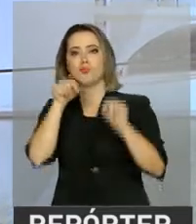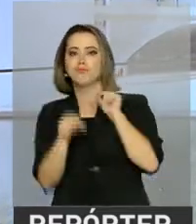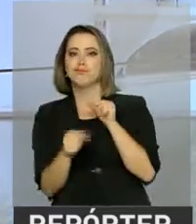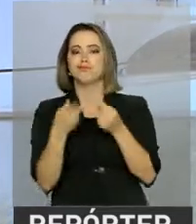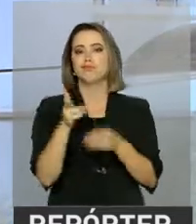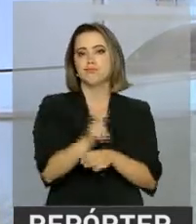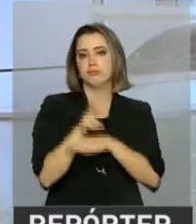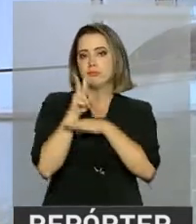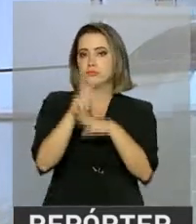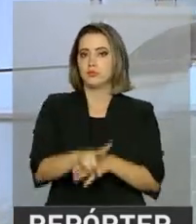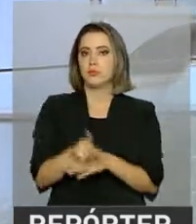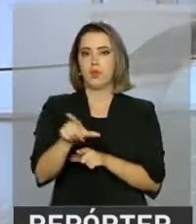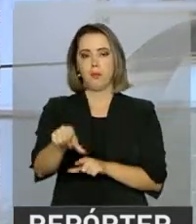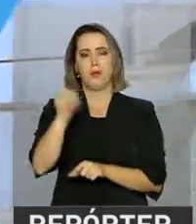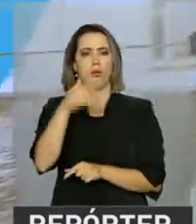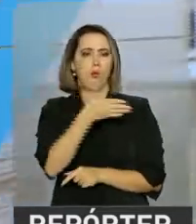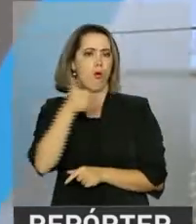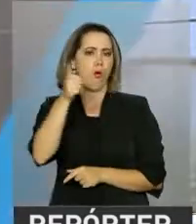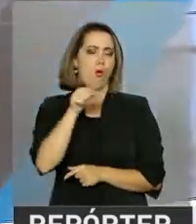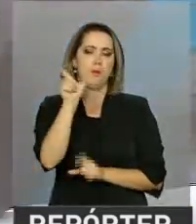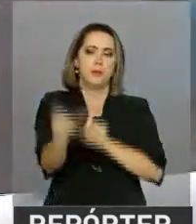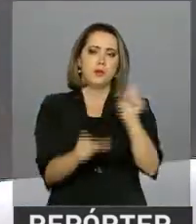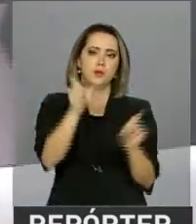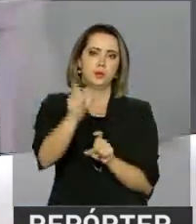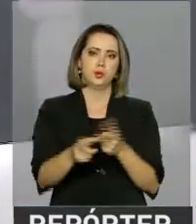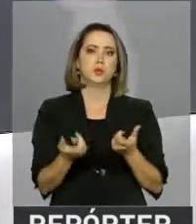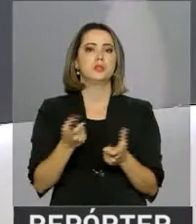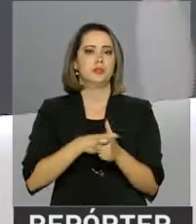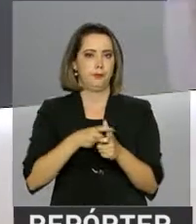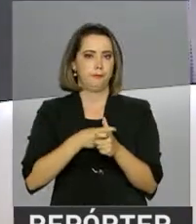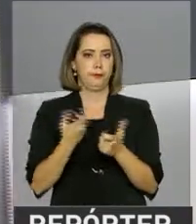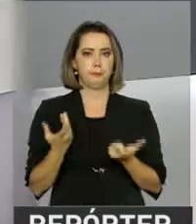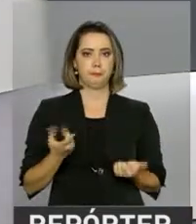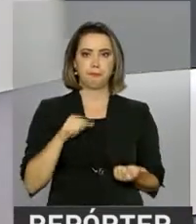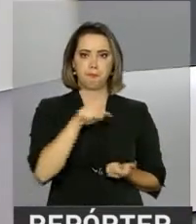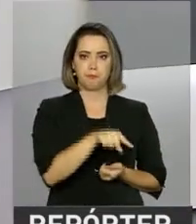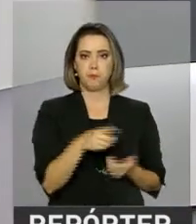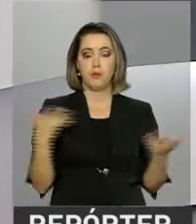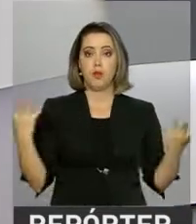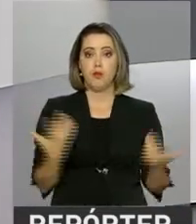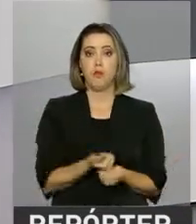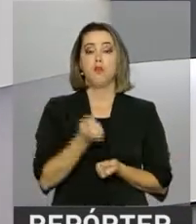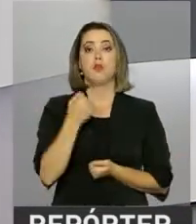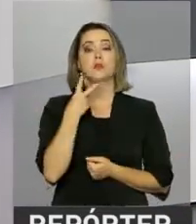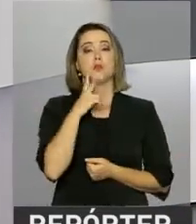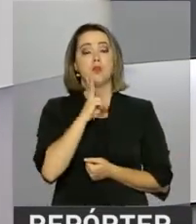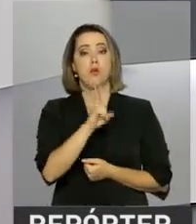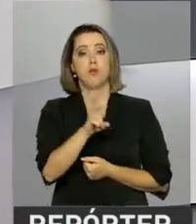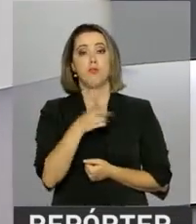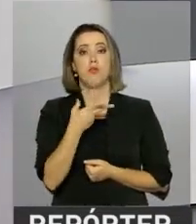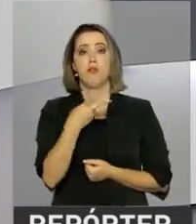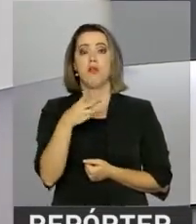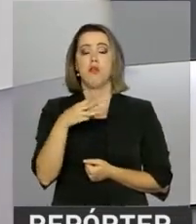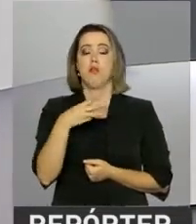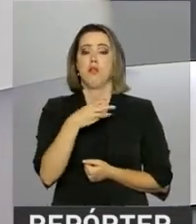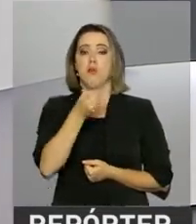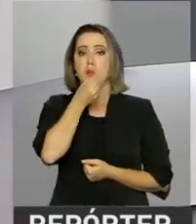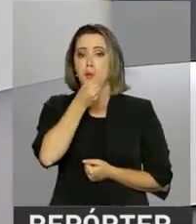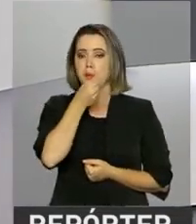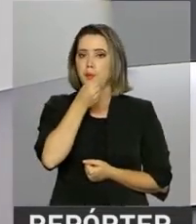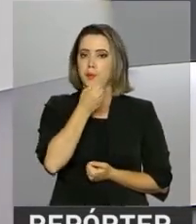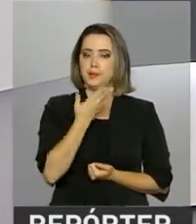mais vantajosa para o cliente a gente vai conversar ao vivo com a repórter o abicalil que tem as informações para a gente cale o